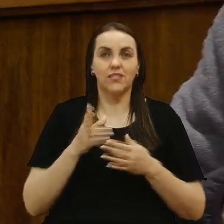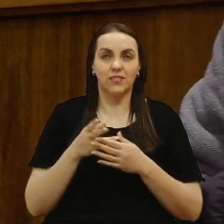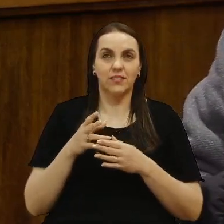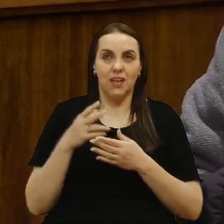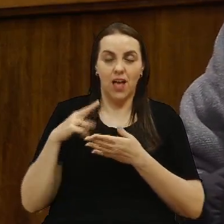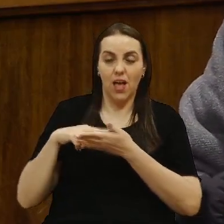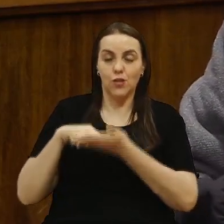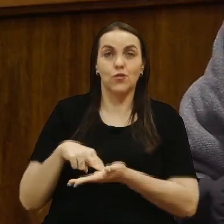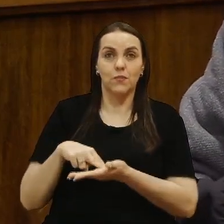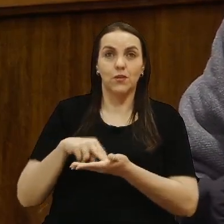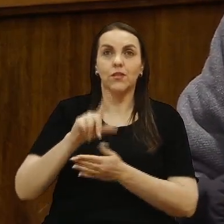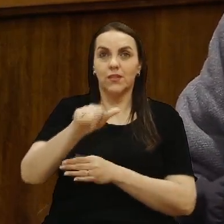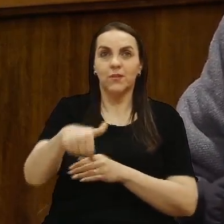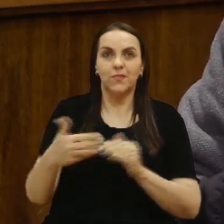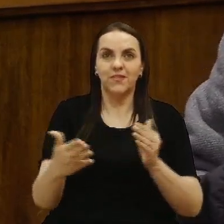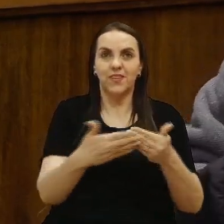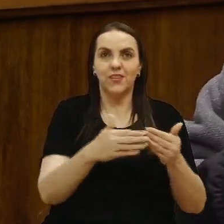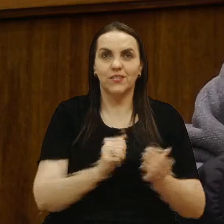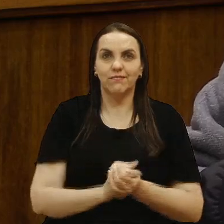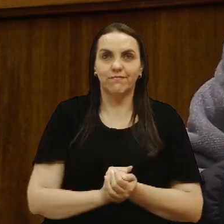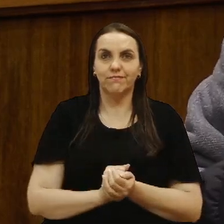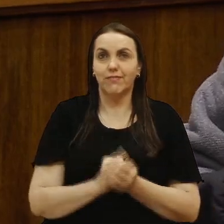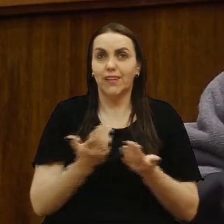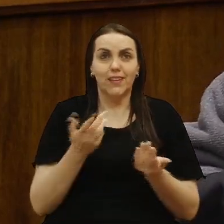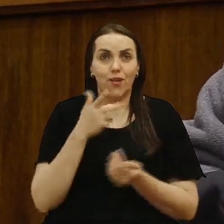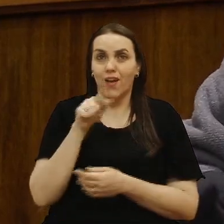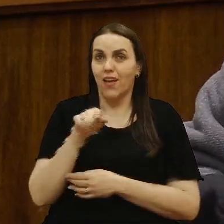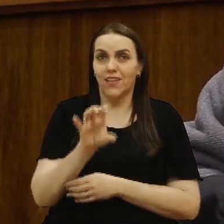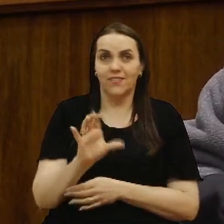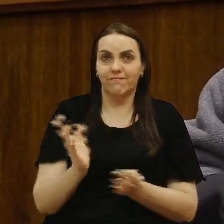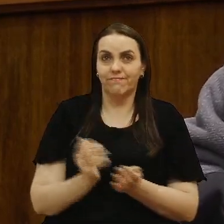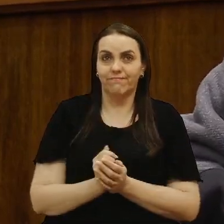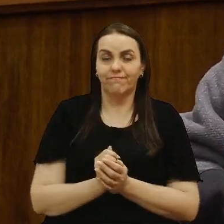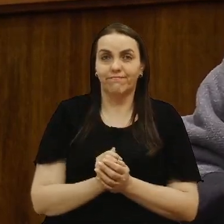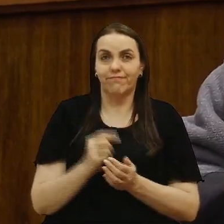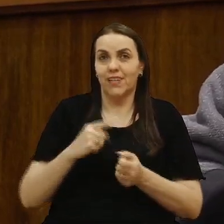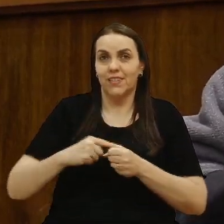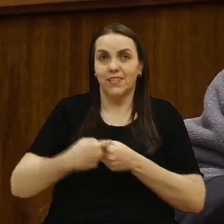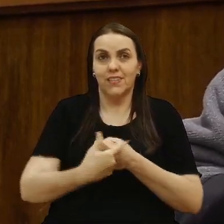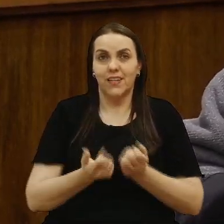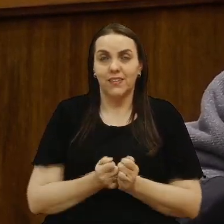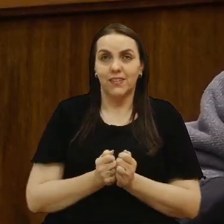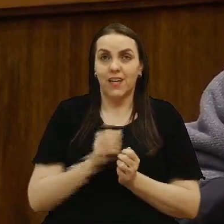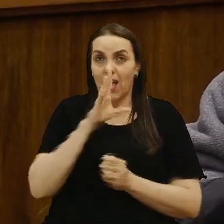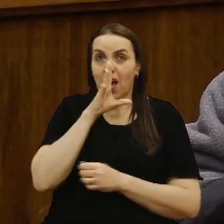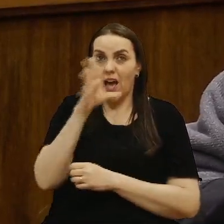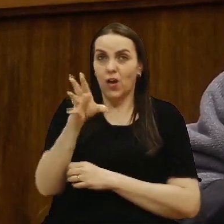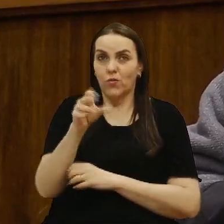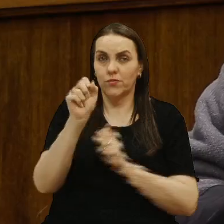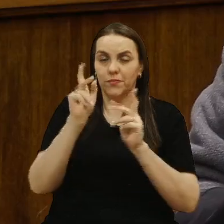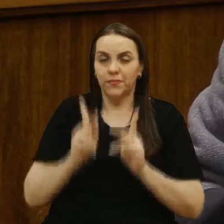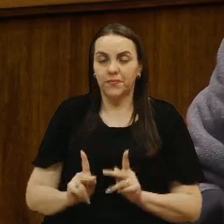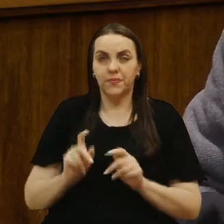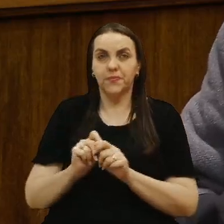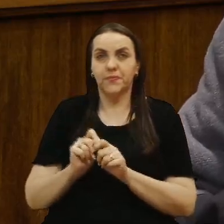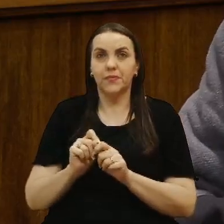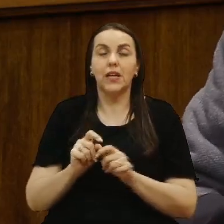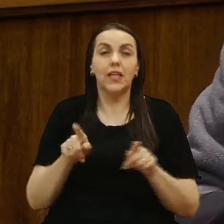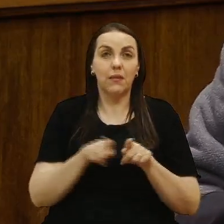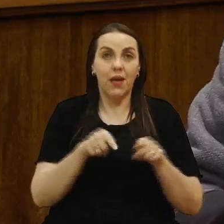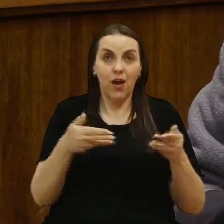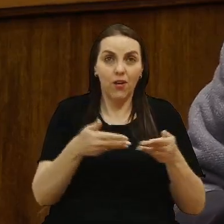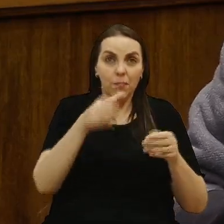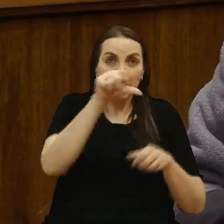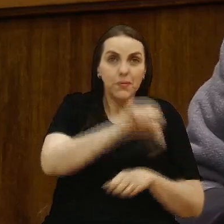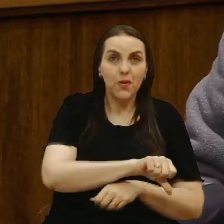ele. Então, praticamente é isso que tem se tornado o município. Eles acusam os outros de fazer alguma coisa e fazem pior, vereadora